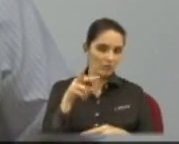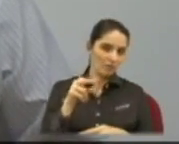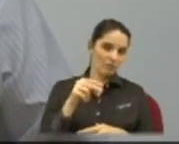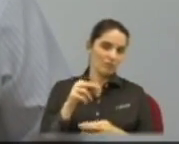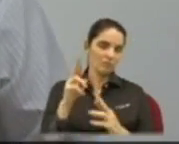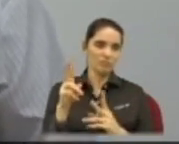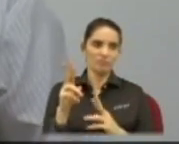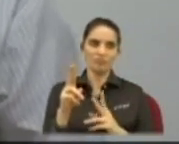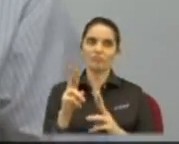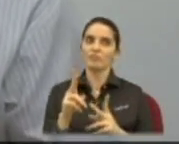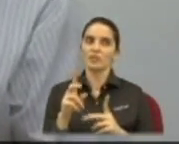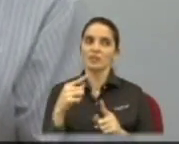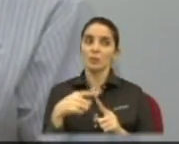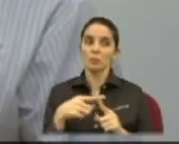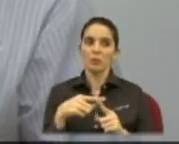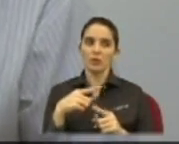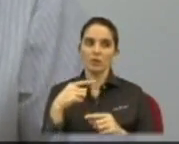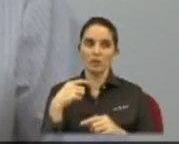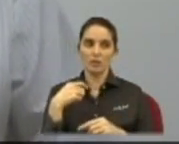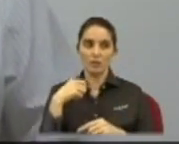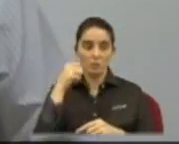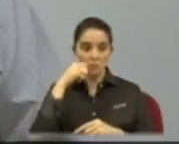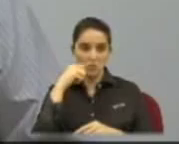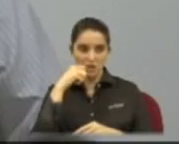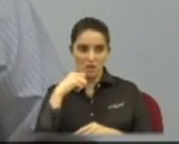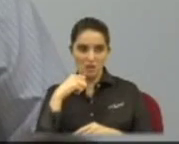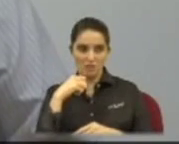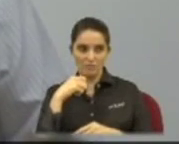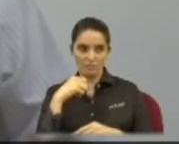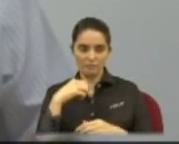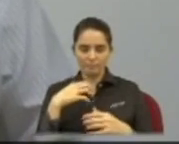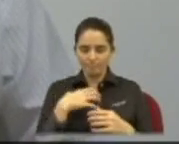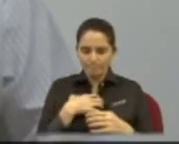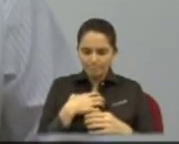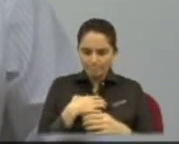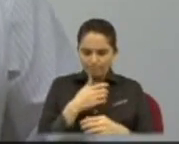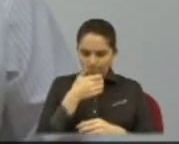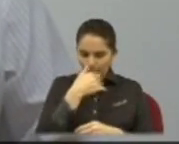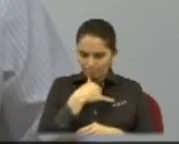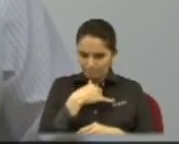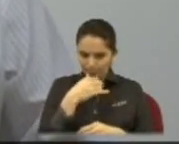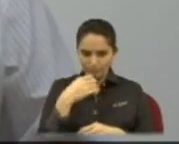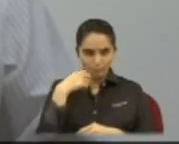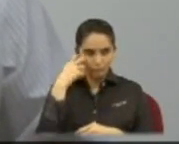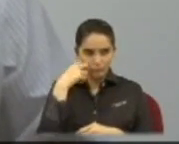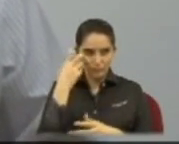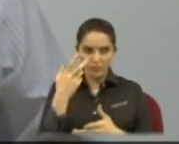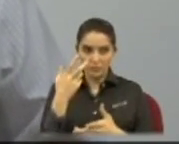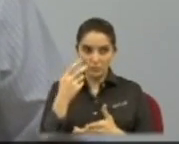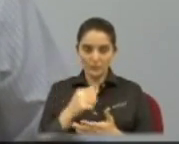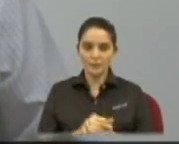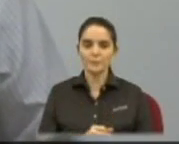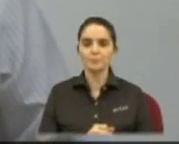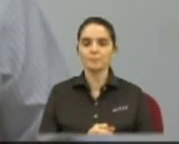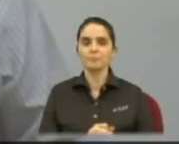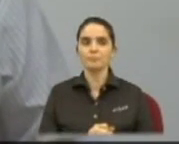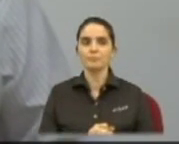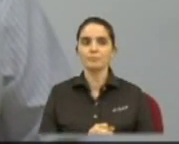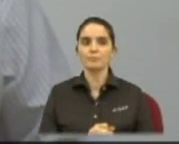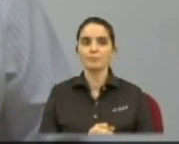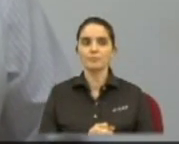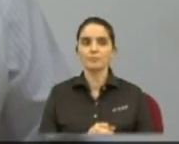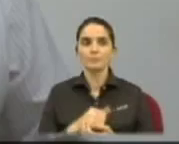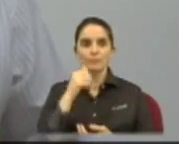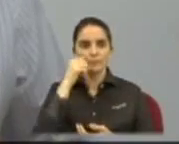à mulher. Então, o constrangimento, coisa desse tipo, acontece. Então, as meninas fazem essa